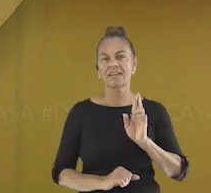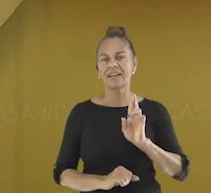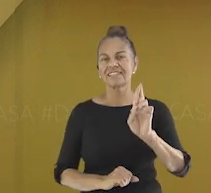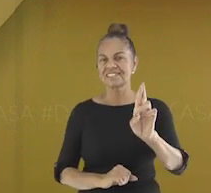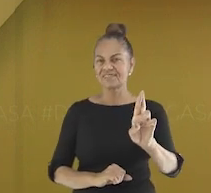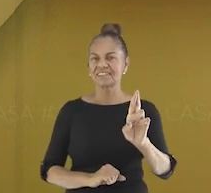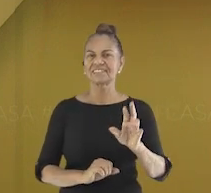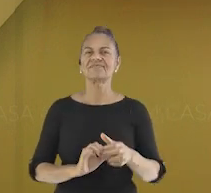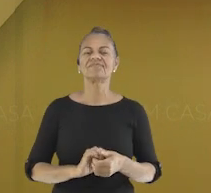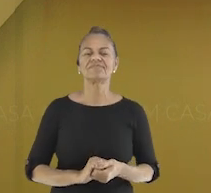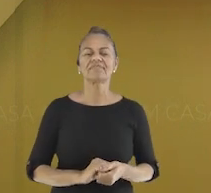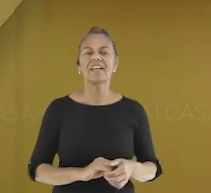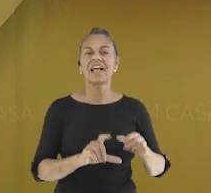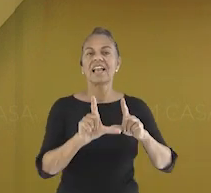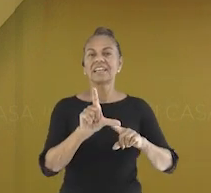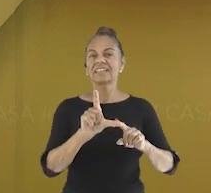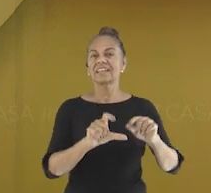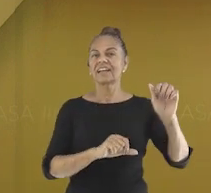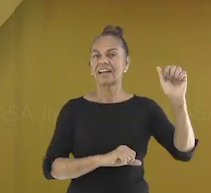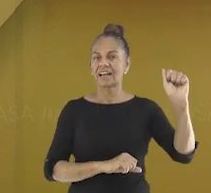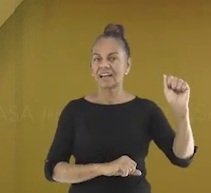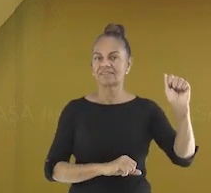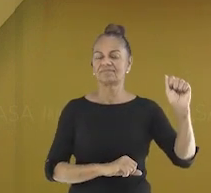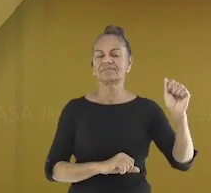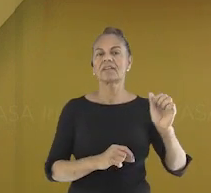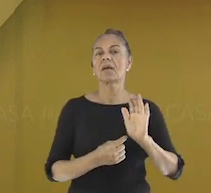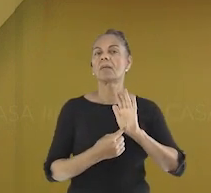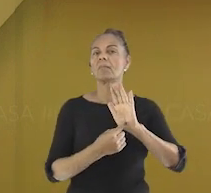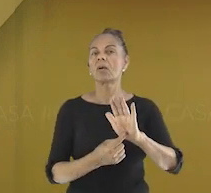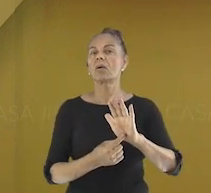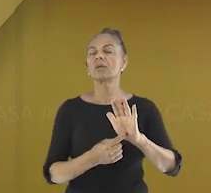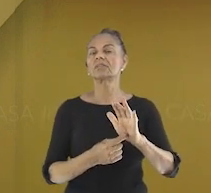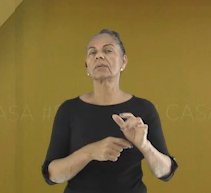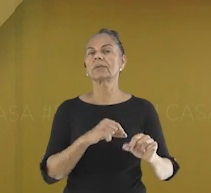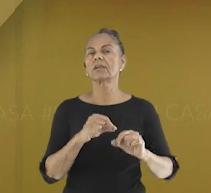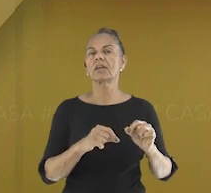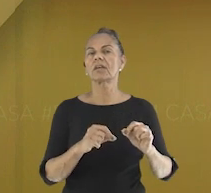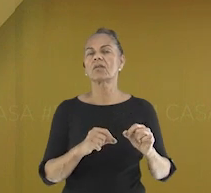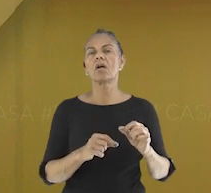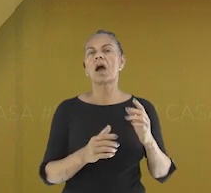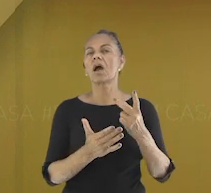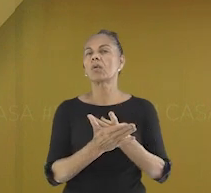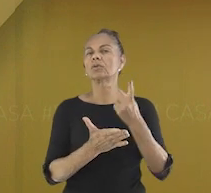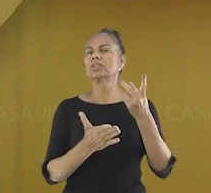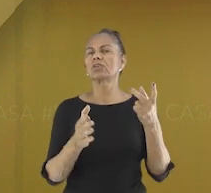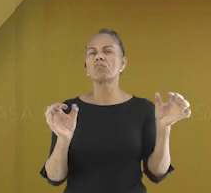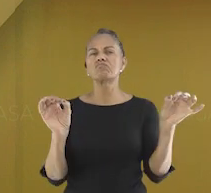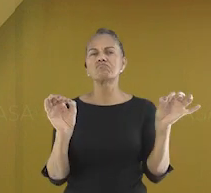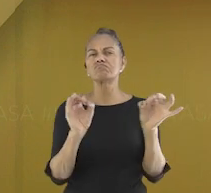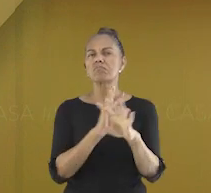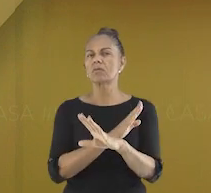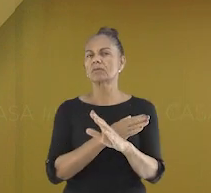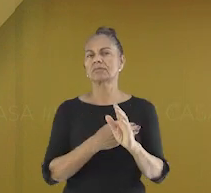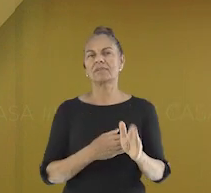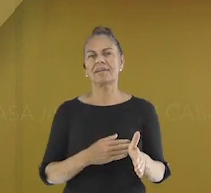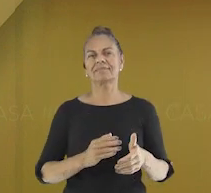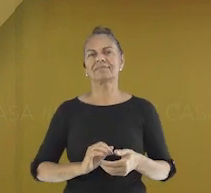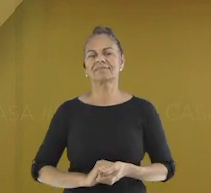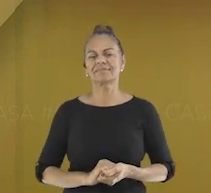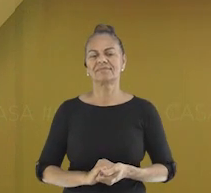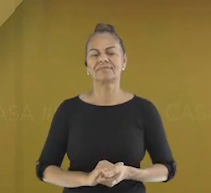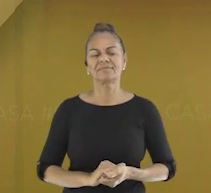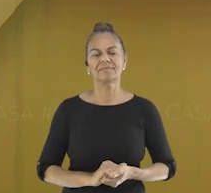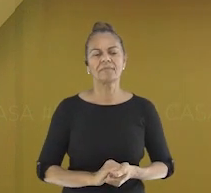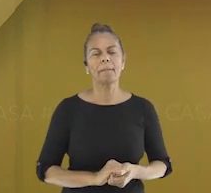Resposta da questão 3 é a letra A. Exprime um fato totalmente concluído. Questão número